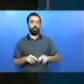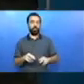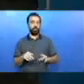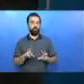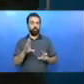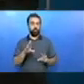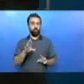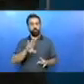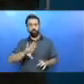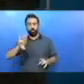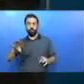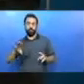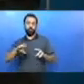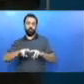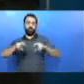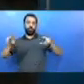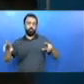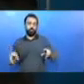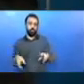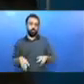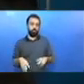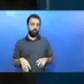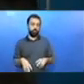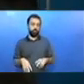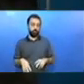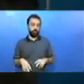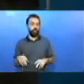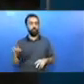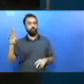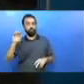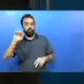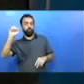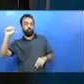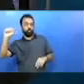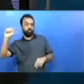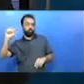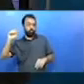Olhem, laranja termina com A. E